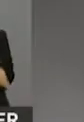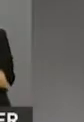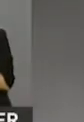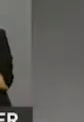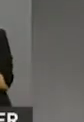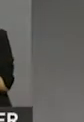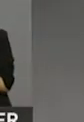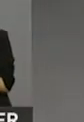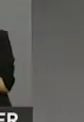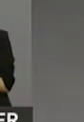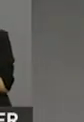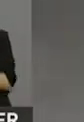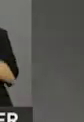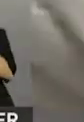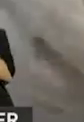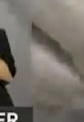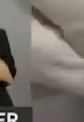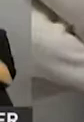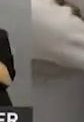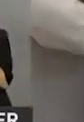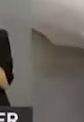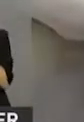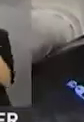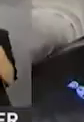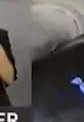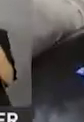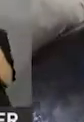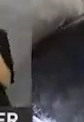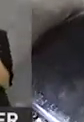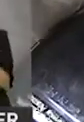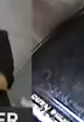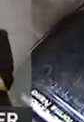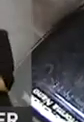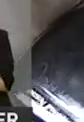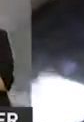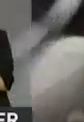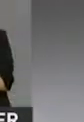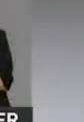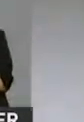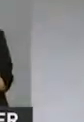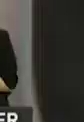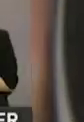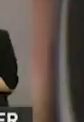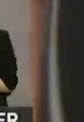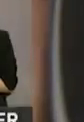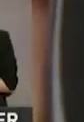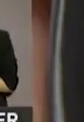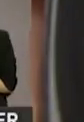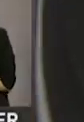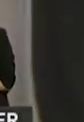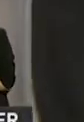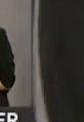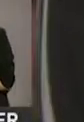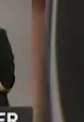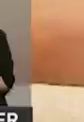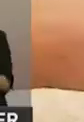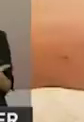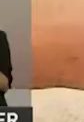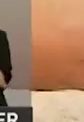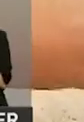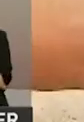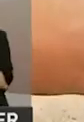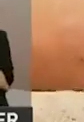7,8 por cento entre os homens o levantamento revela ainda que no brasil o indicador de diabetes aumenta com a idade